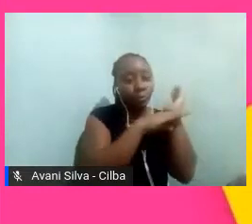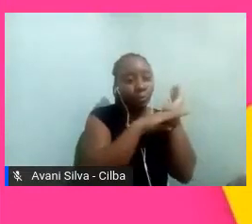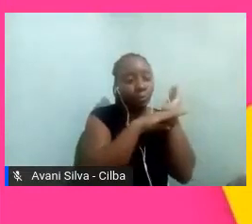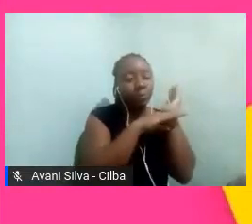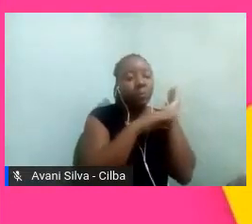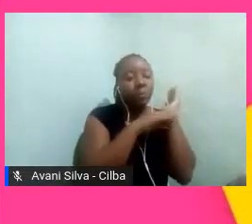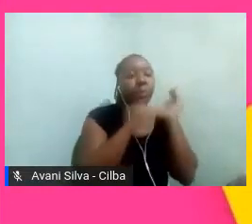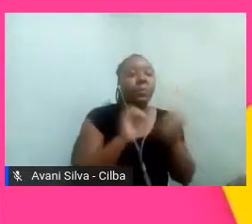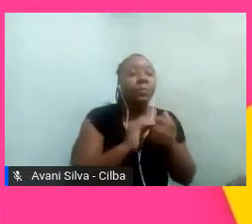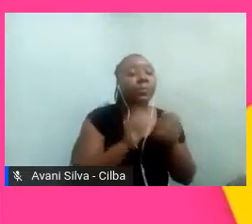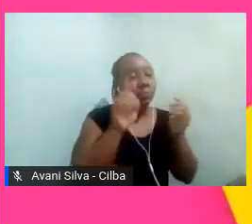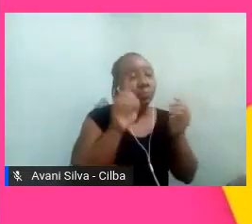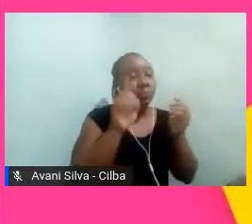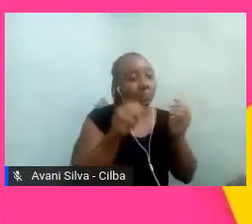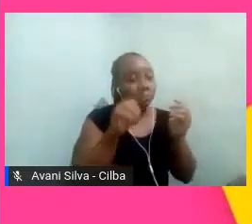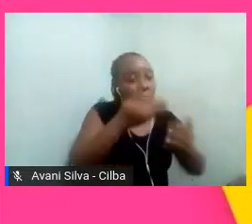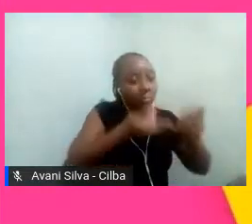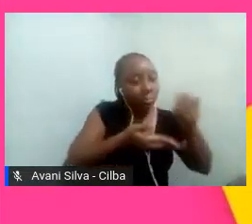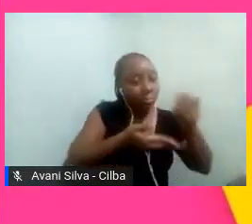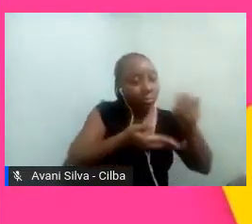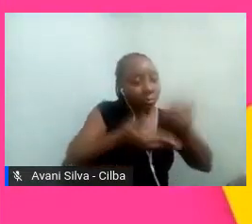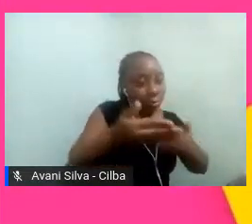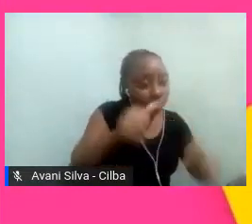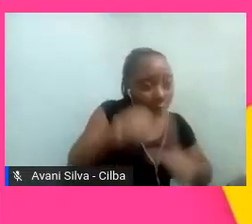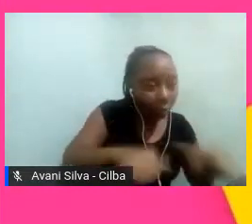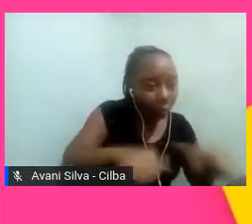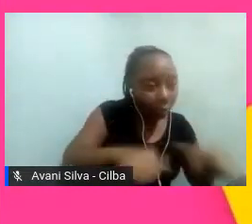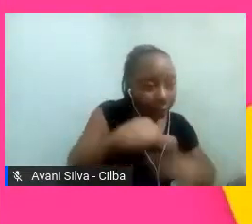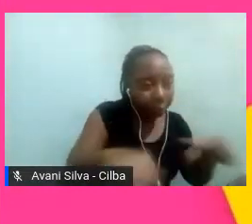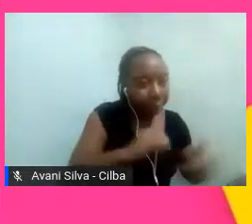que é invertendo aqui, ó.